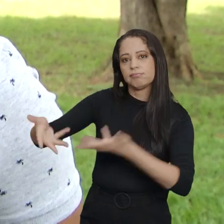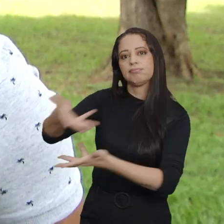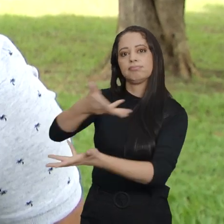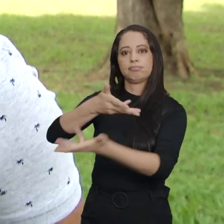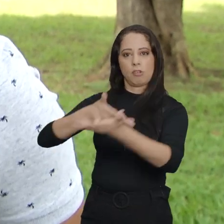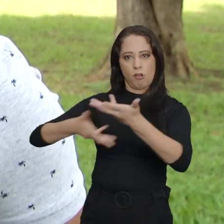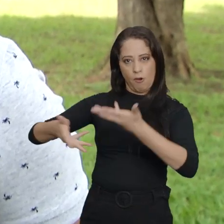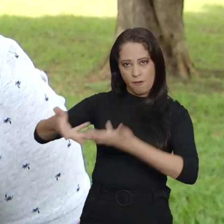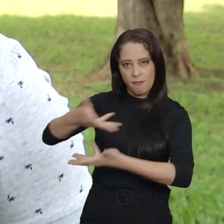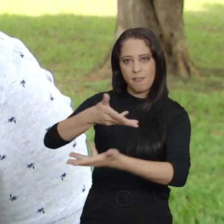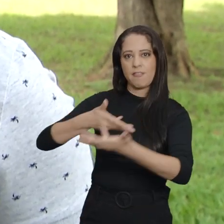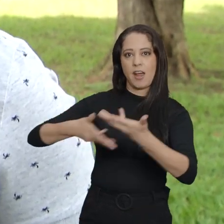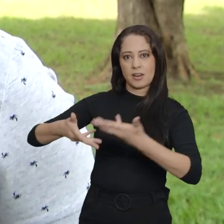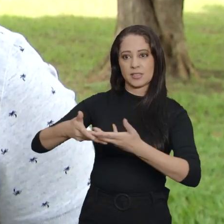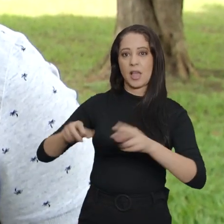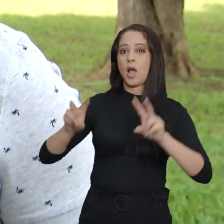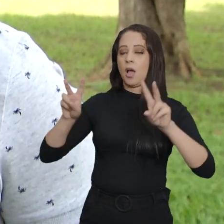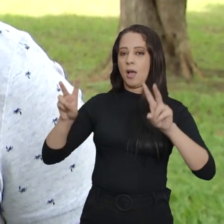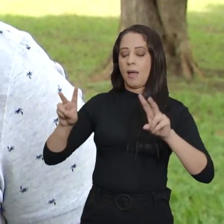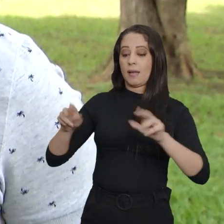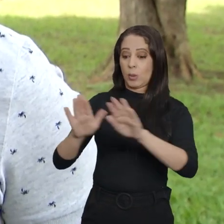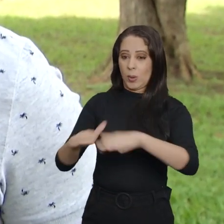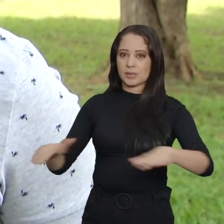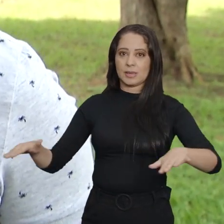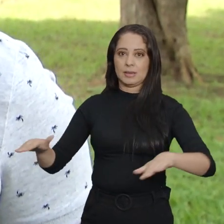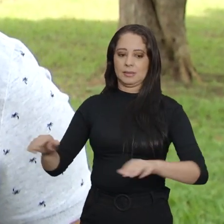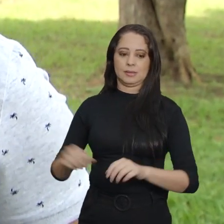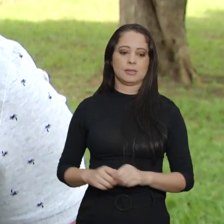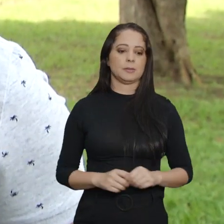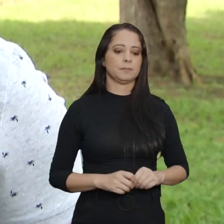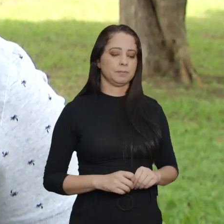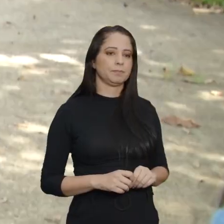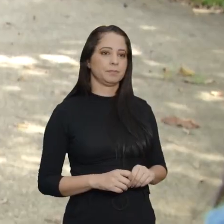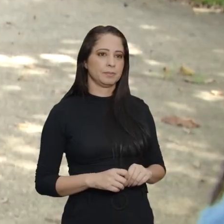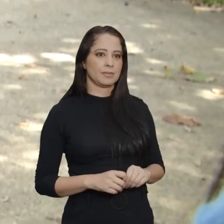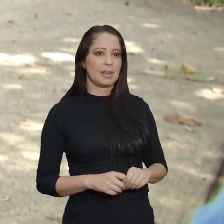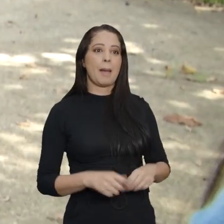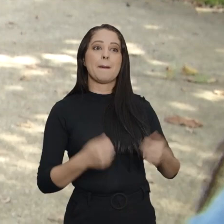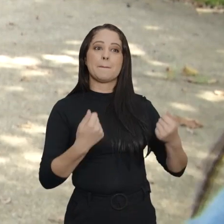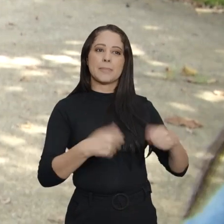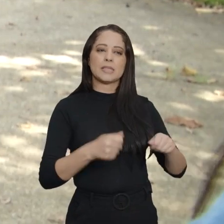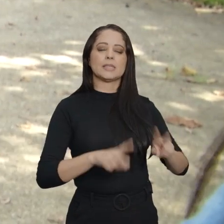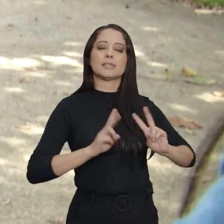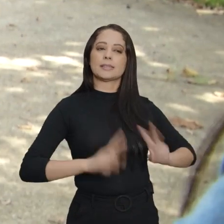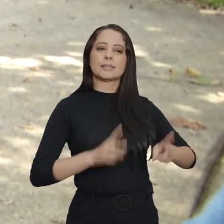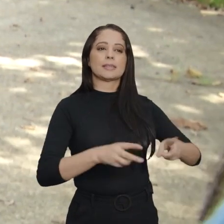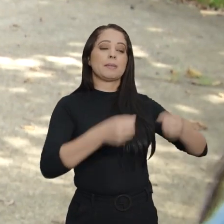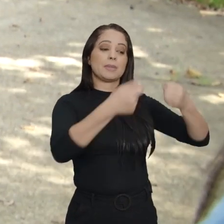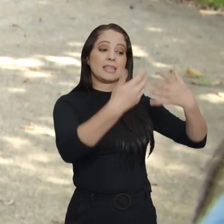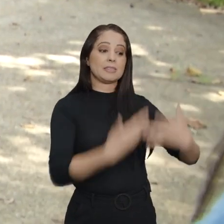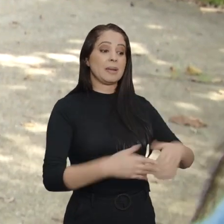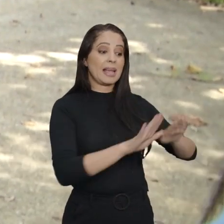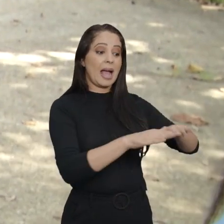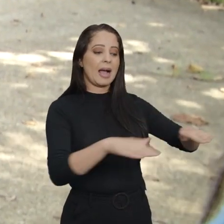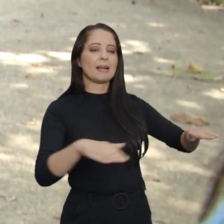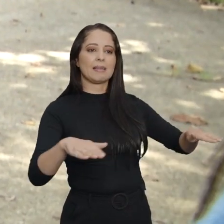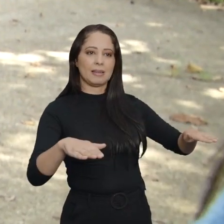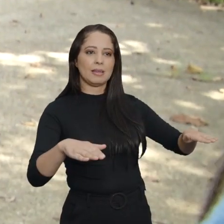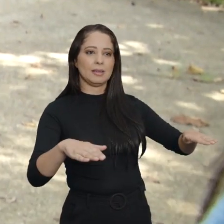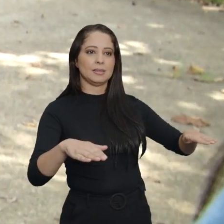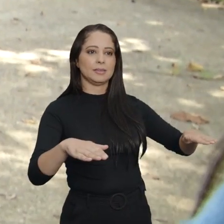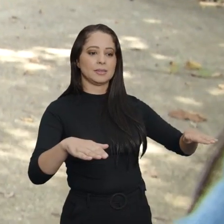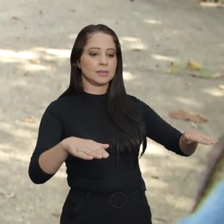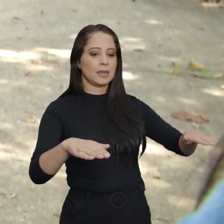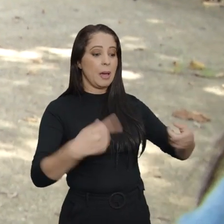mais importante de estar dialogando, ainda mais com as crianças, entendeu? Conversa. Eu acho que, na verdade, tem que ser sempre a conversa, o diálogo mesmo com as